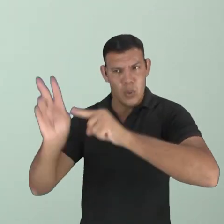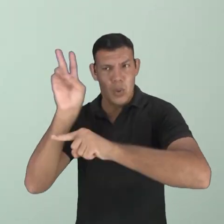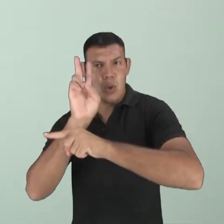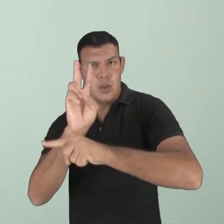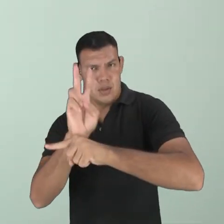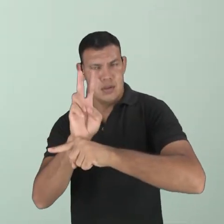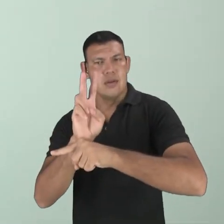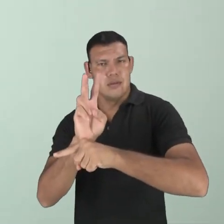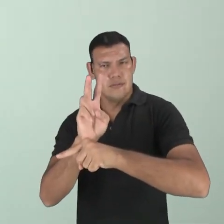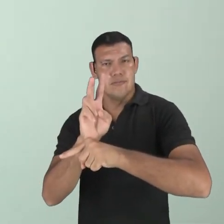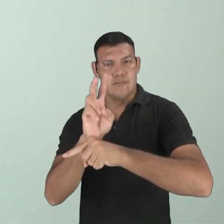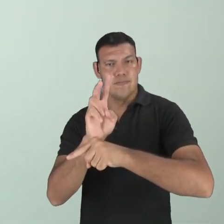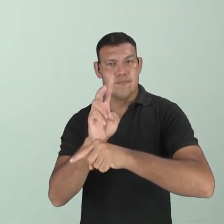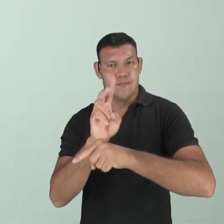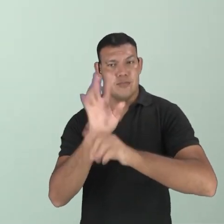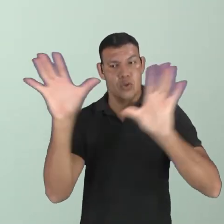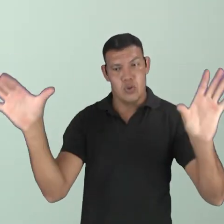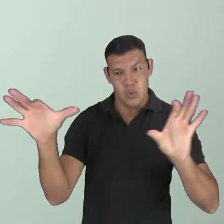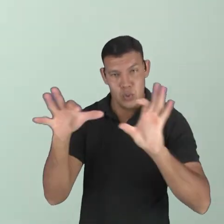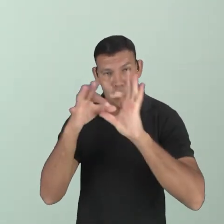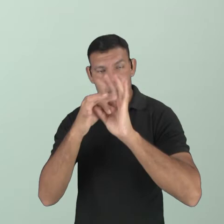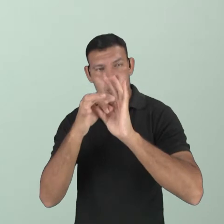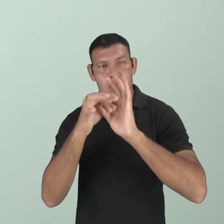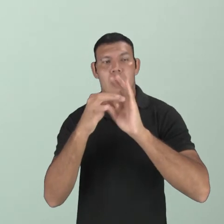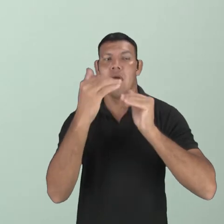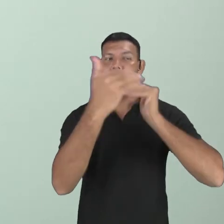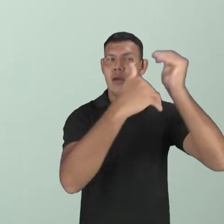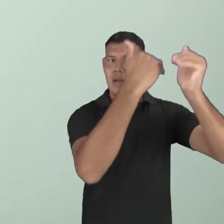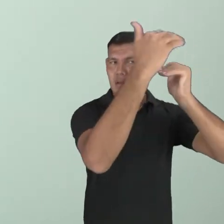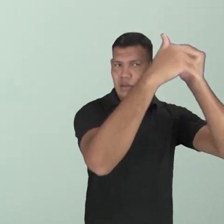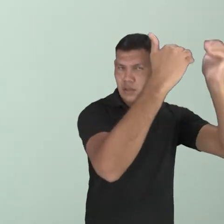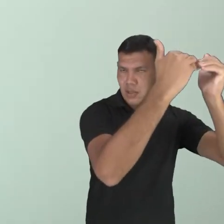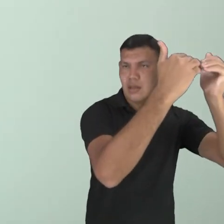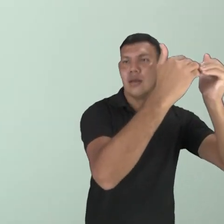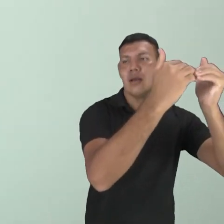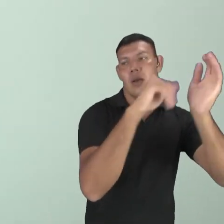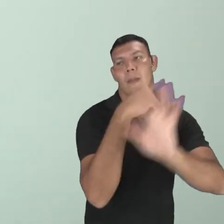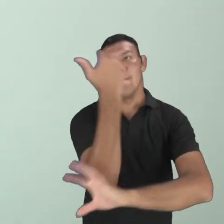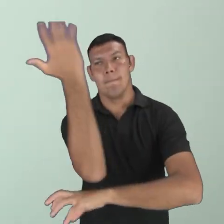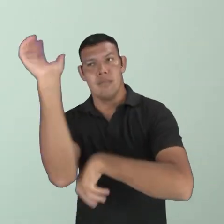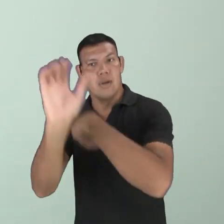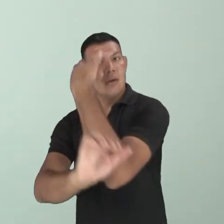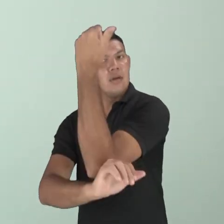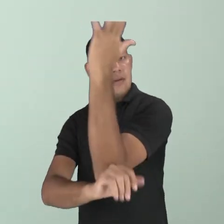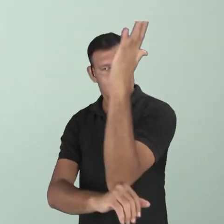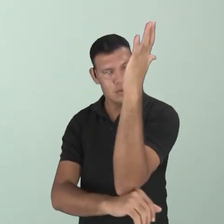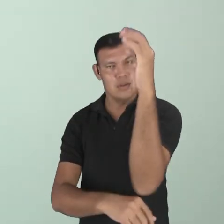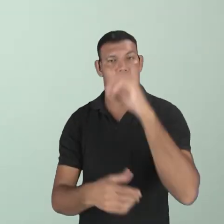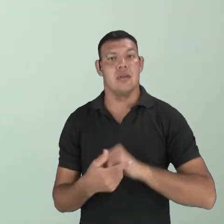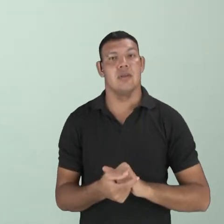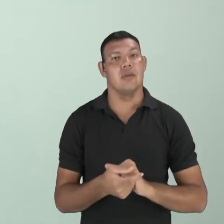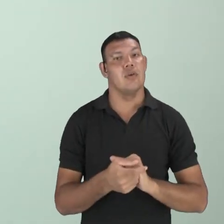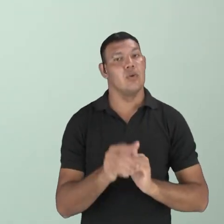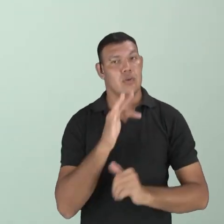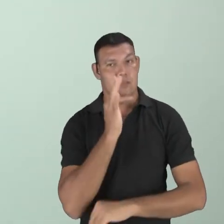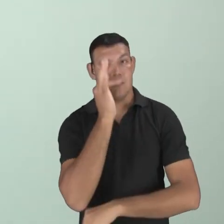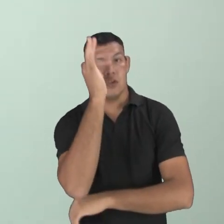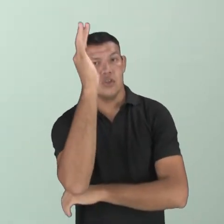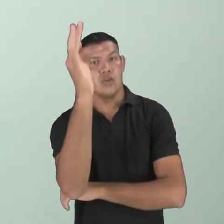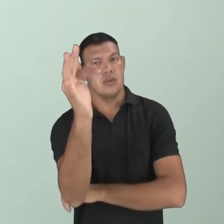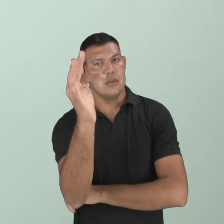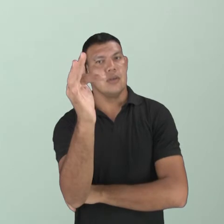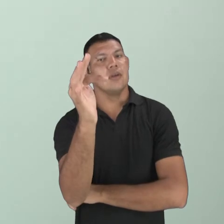falando em uma conciliação entre o desenvolvimento e o meio ambiente, para que aconteça um